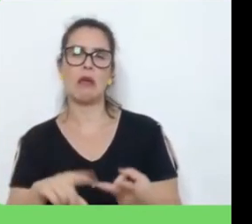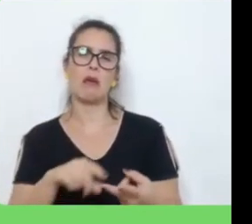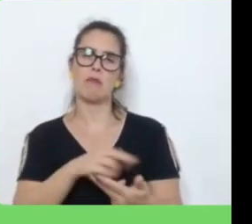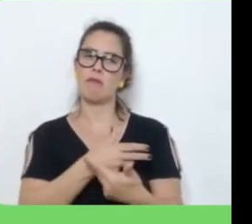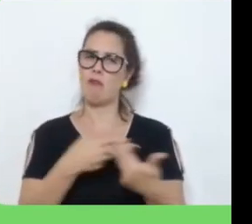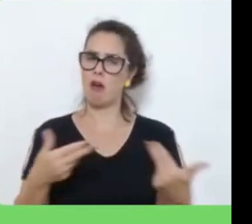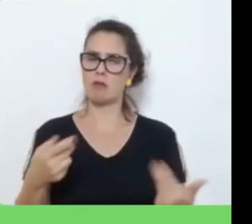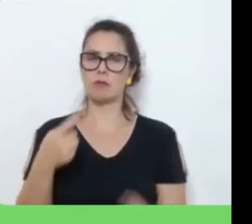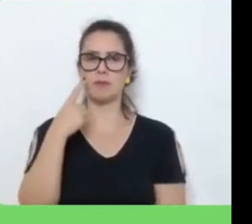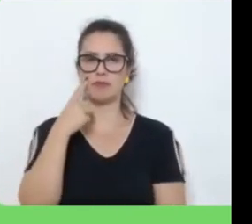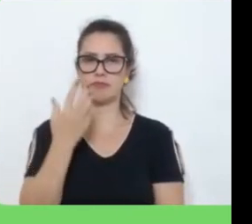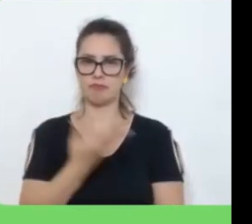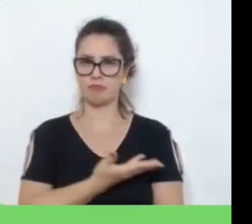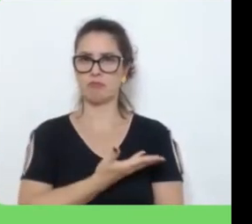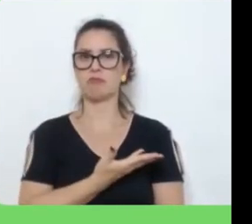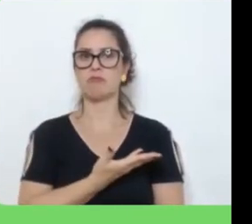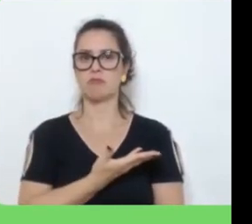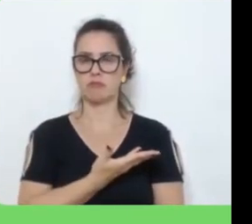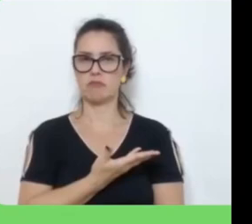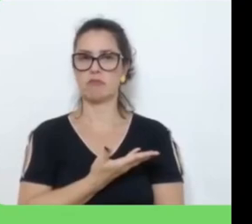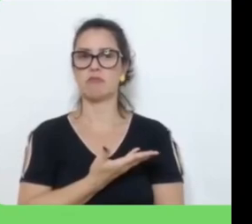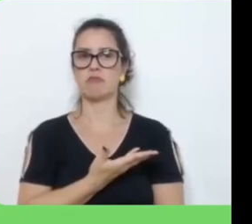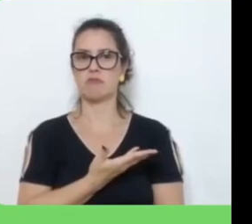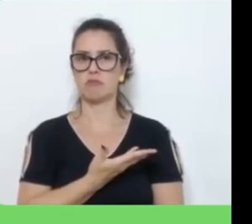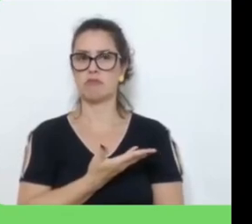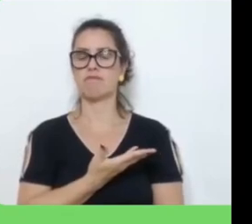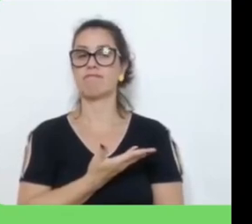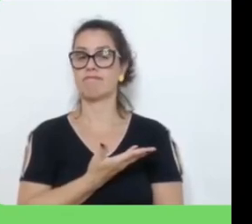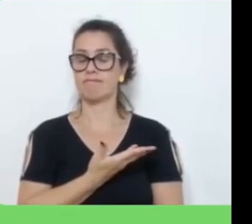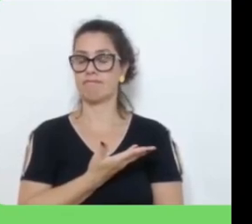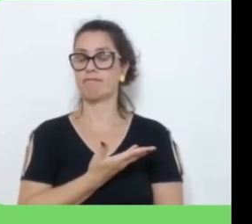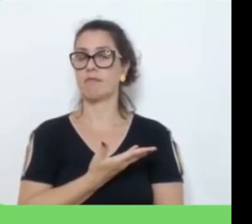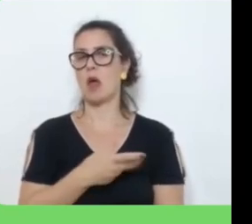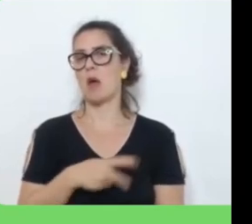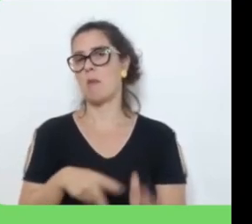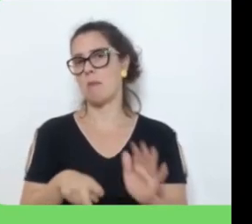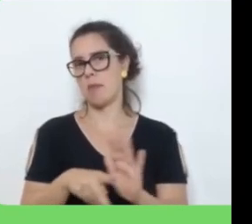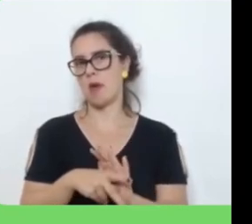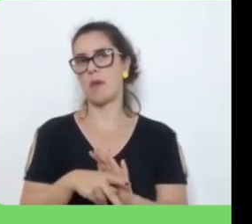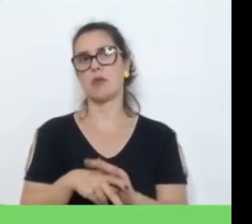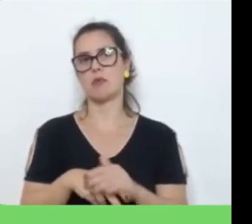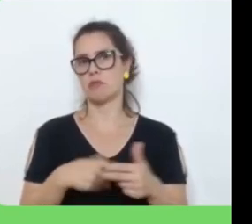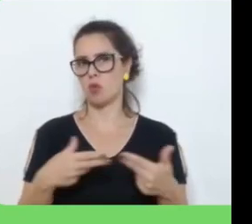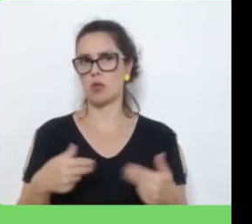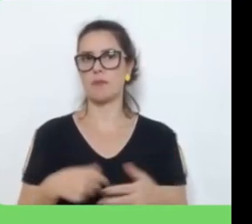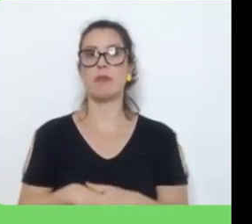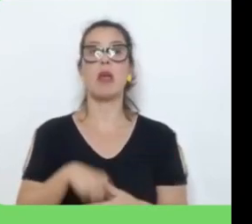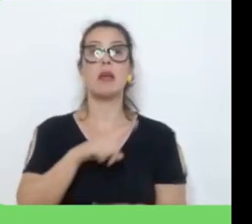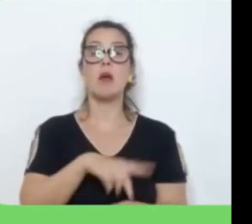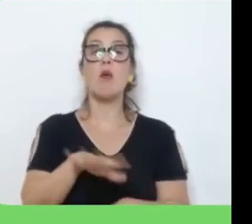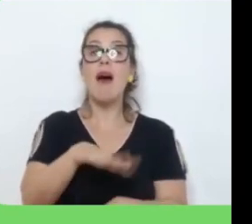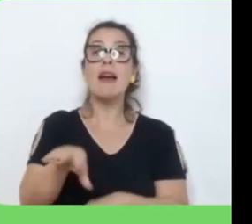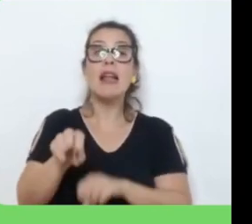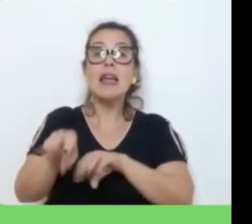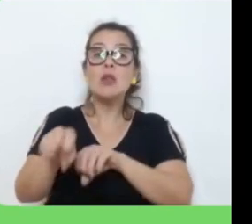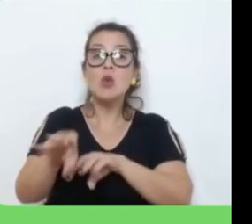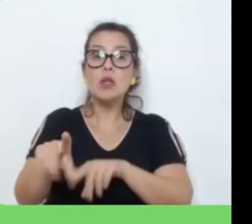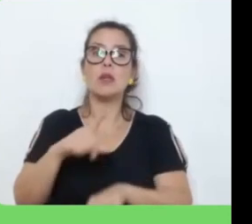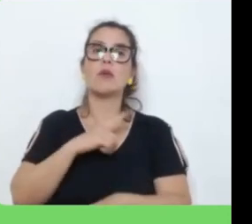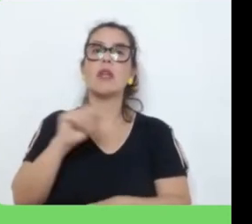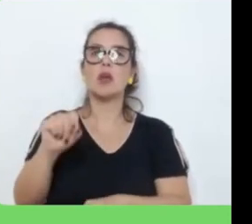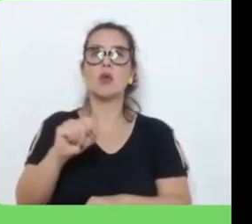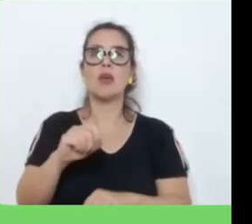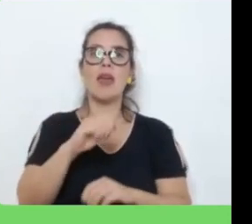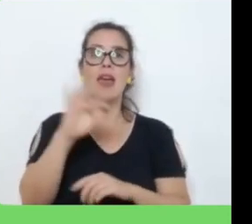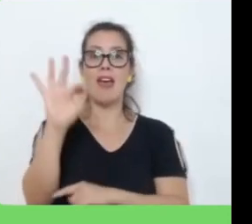Fortin e do Luis do Luiz eh sacuda eh na educação além da imbi Morumbi que